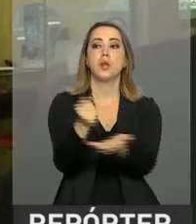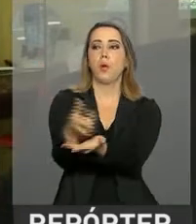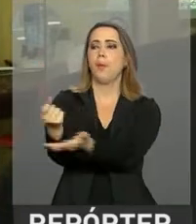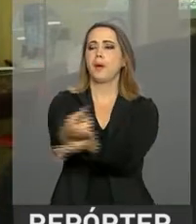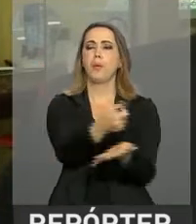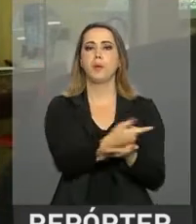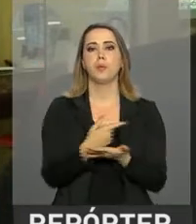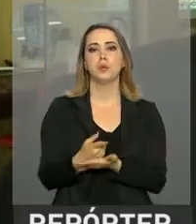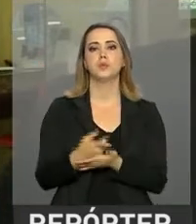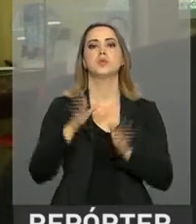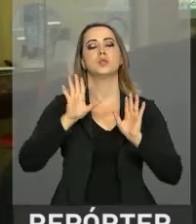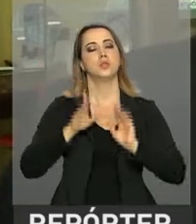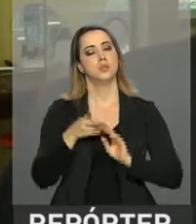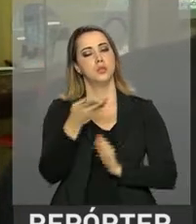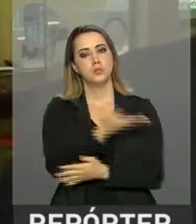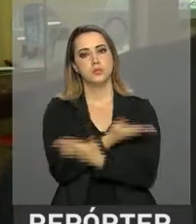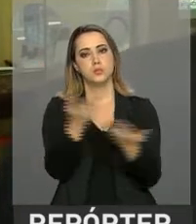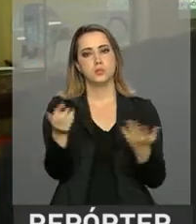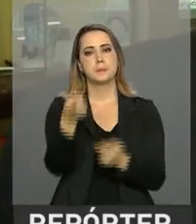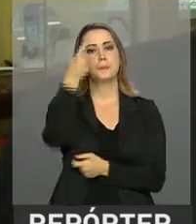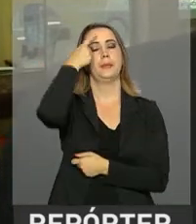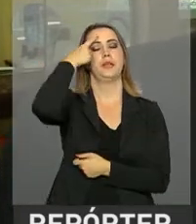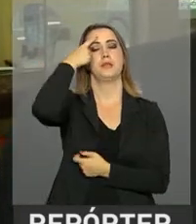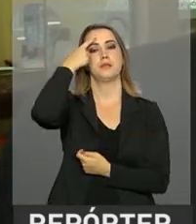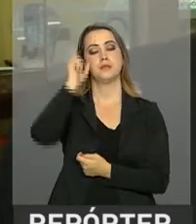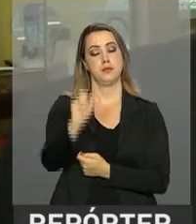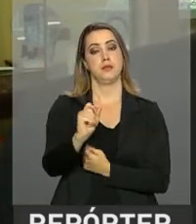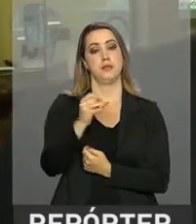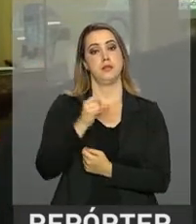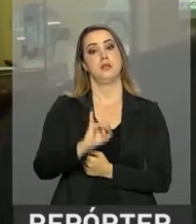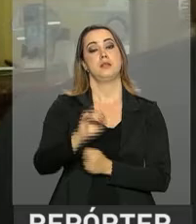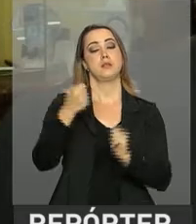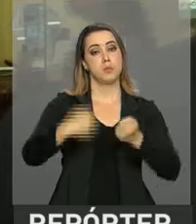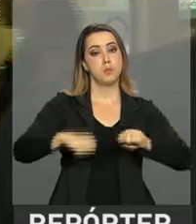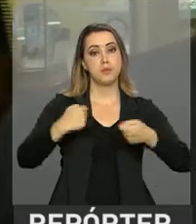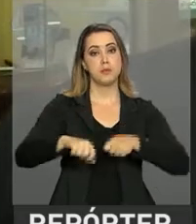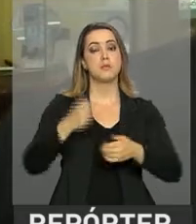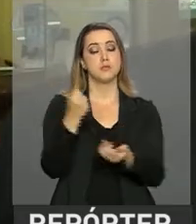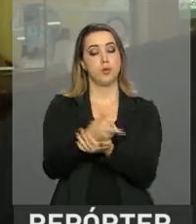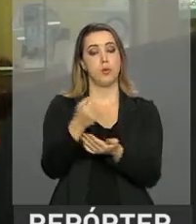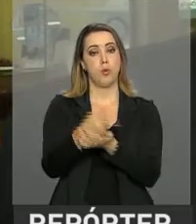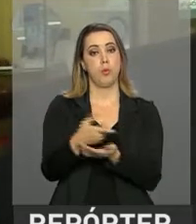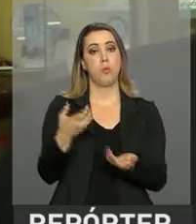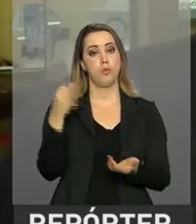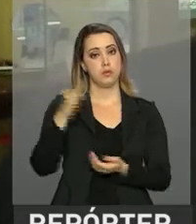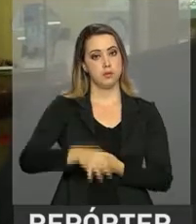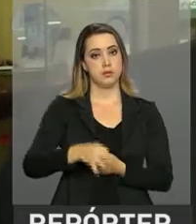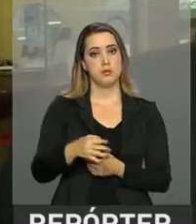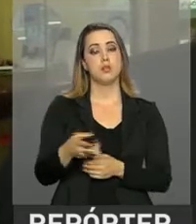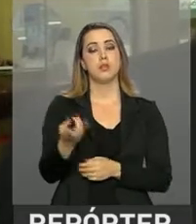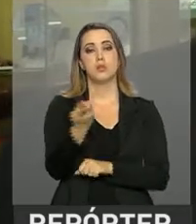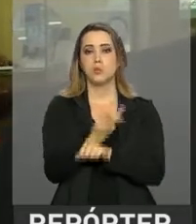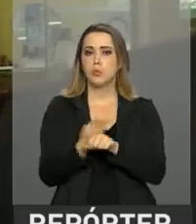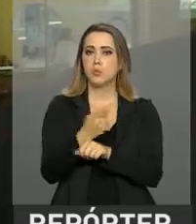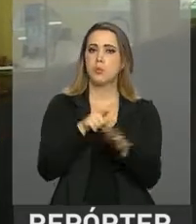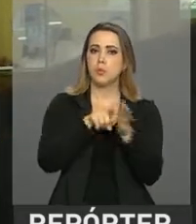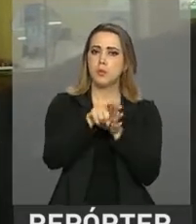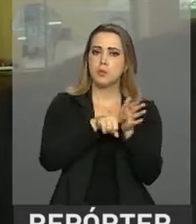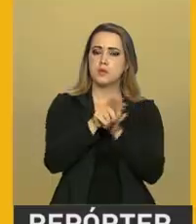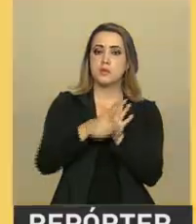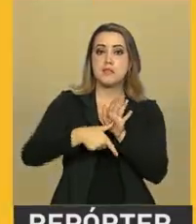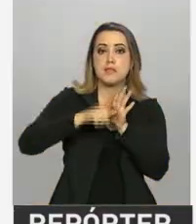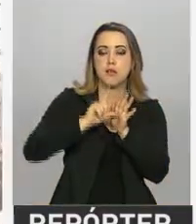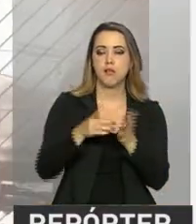para quem de fato consumidor reflita veja se de fato ele precisa daquele produto e pesquise bastante antes de tomar qualquer